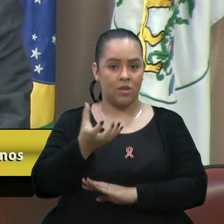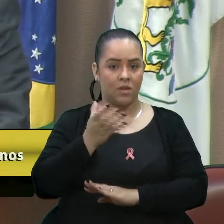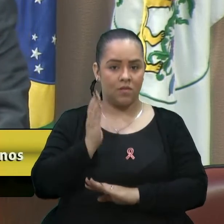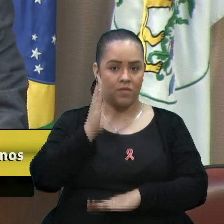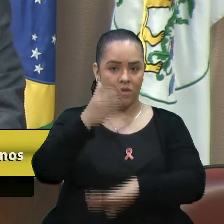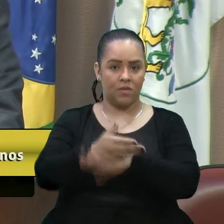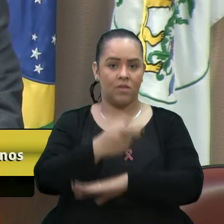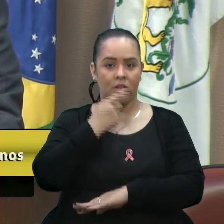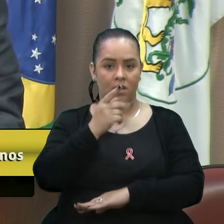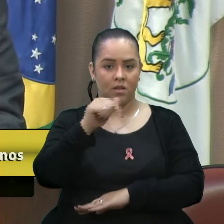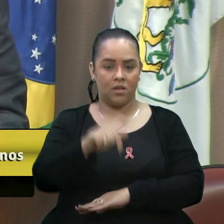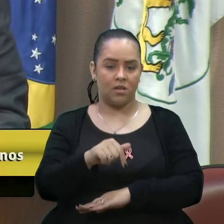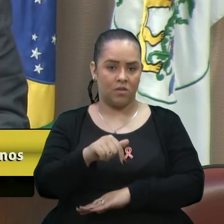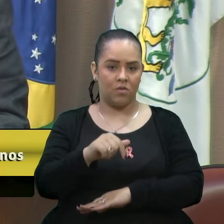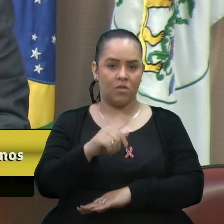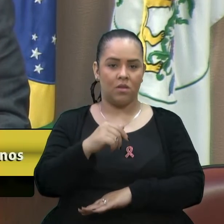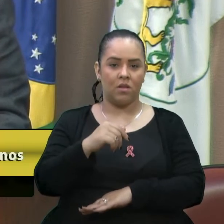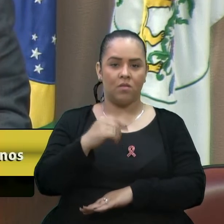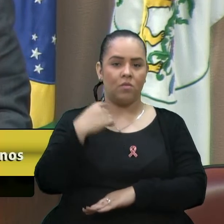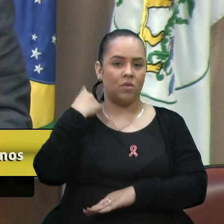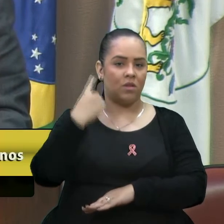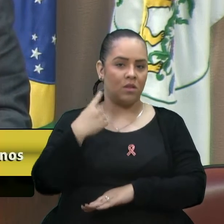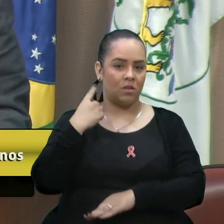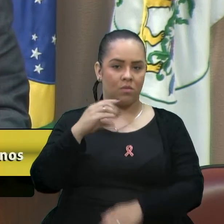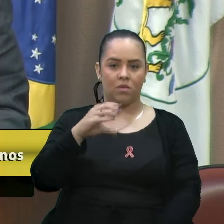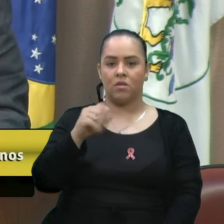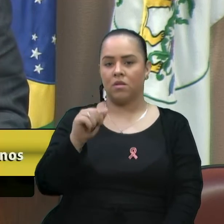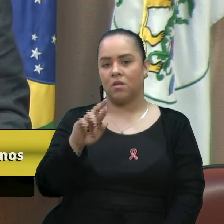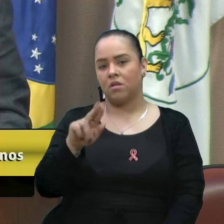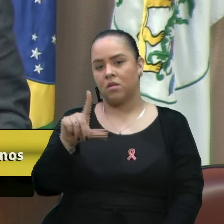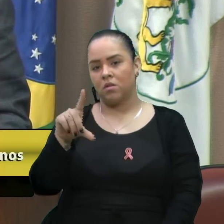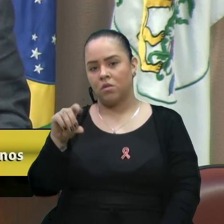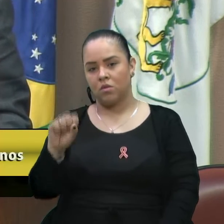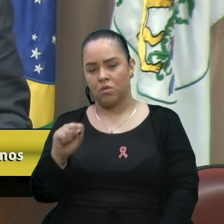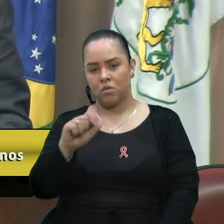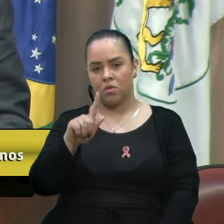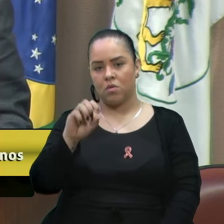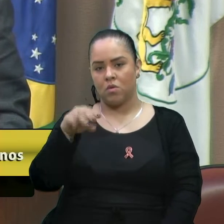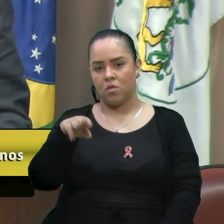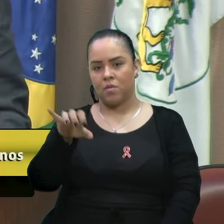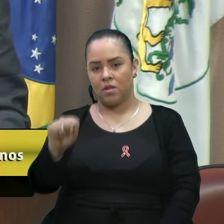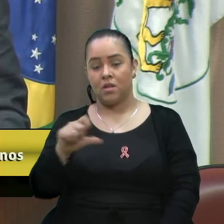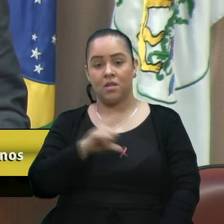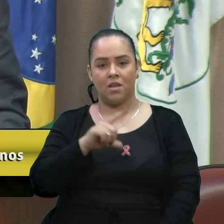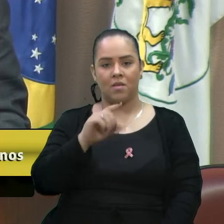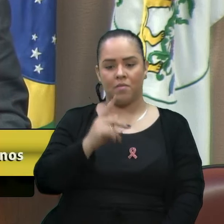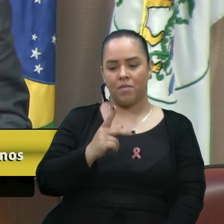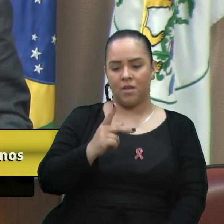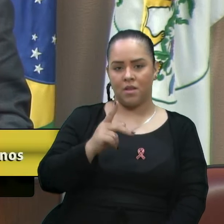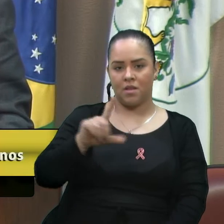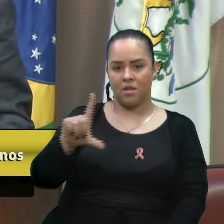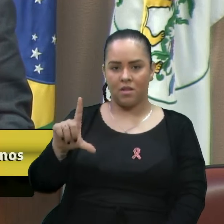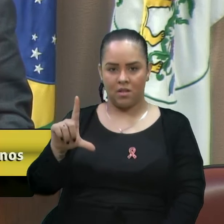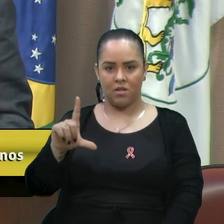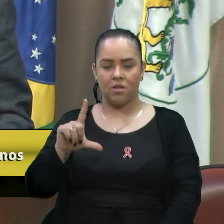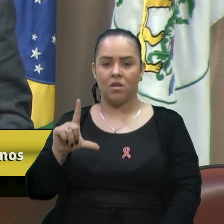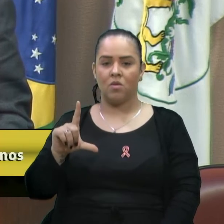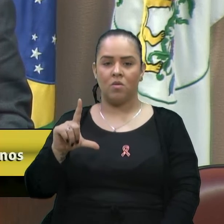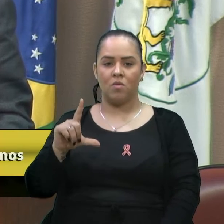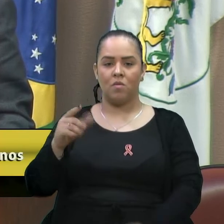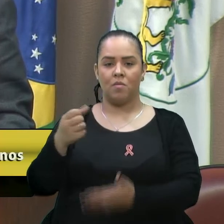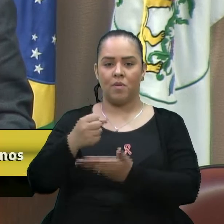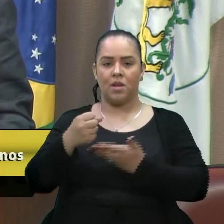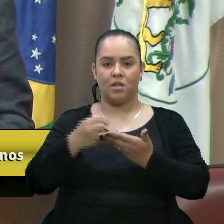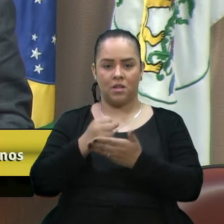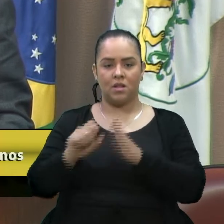o deputado Carlos Gomes, que tem a PL 6545/2019, baseada nas leis de incentivo à cultura, o